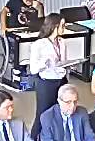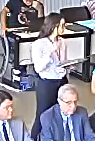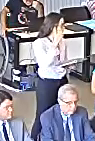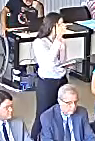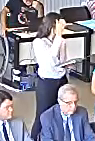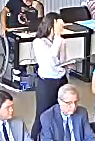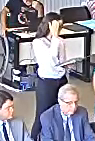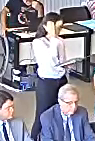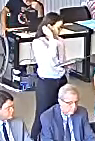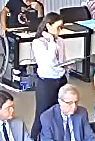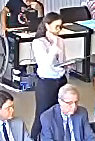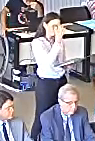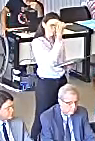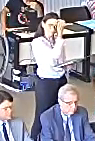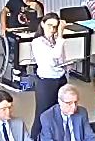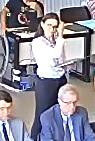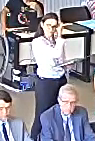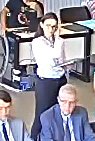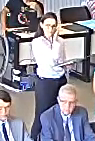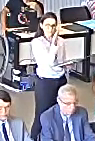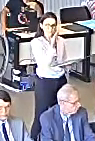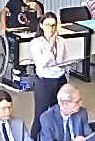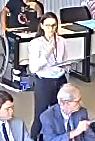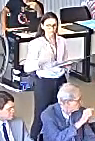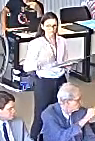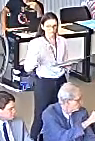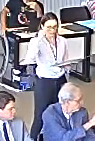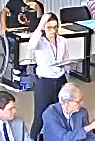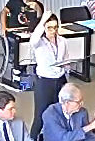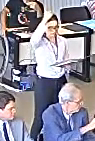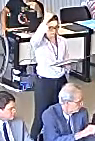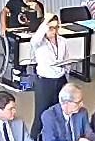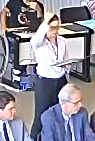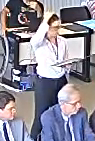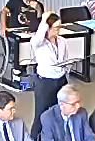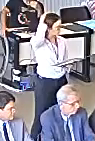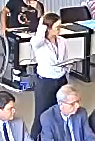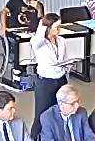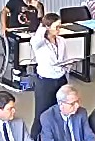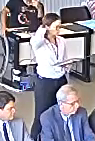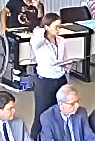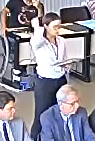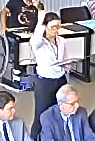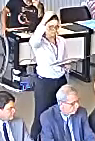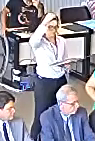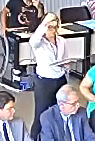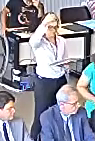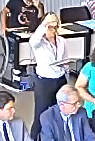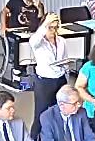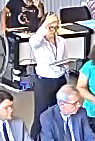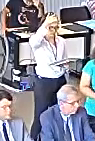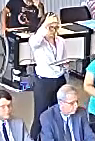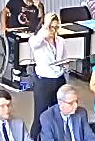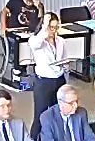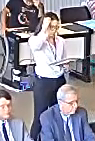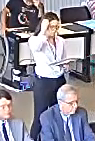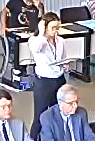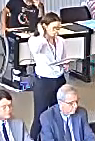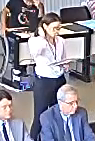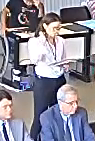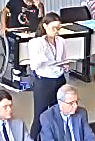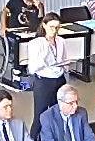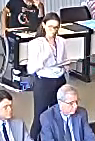com deficiência eu queria dos convidados para que agradecer tá e ao tempo que